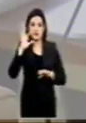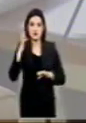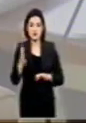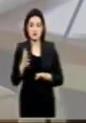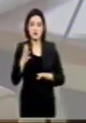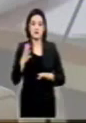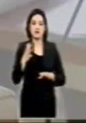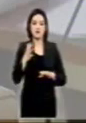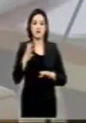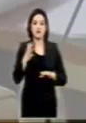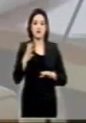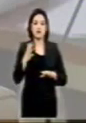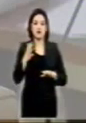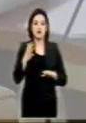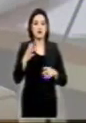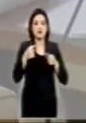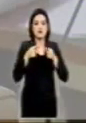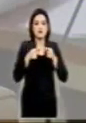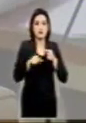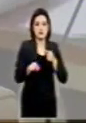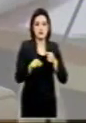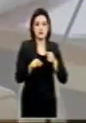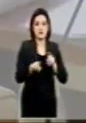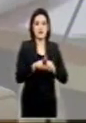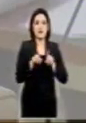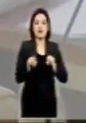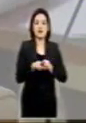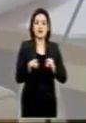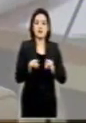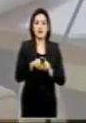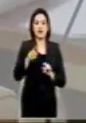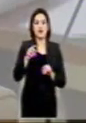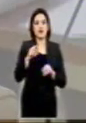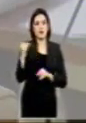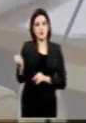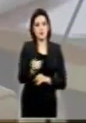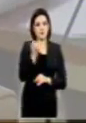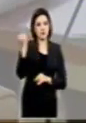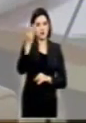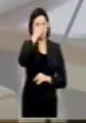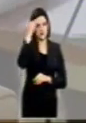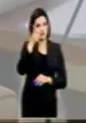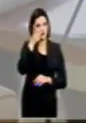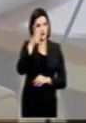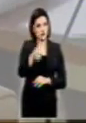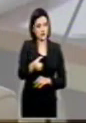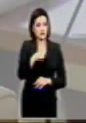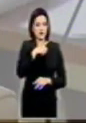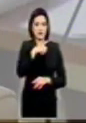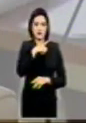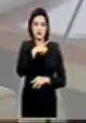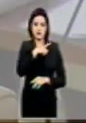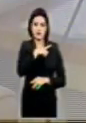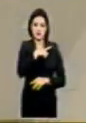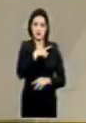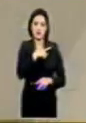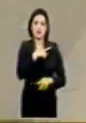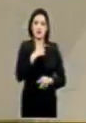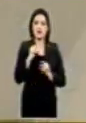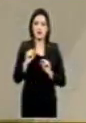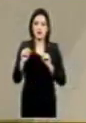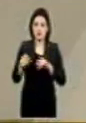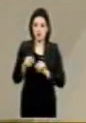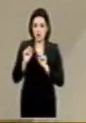probatório desfavorável. É imperioso que o interessado evidencie certo nexo causal entre o ato tido